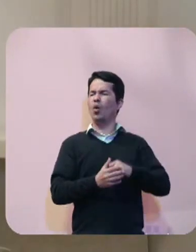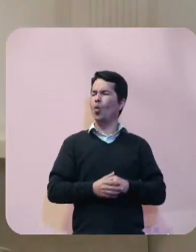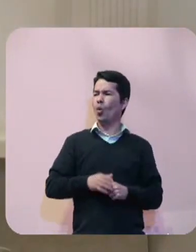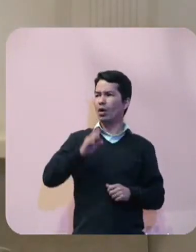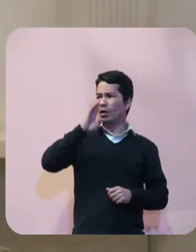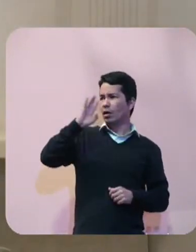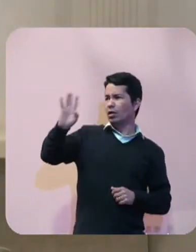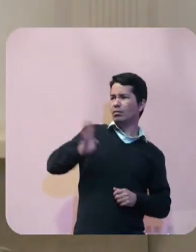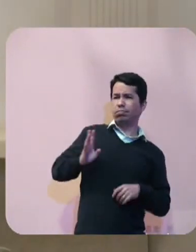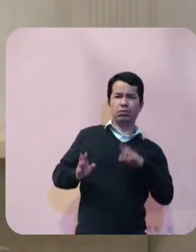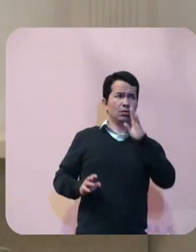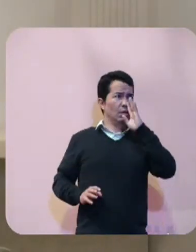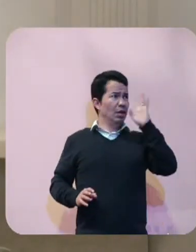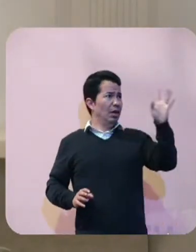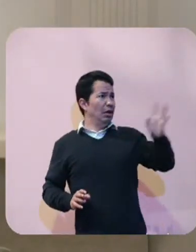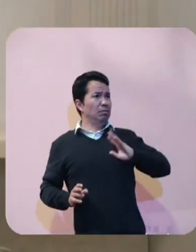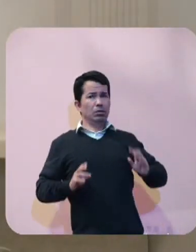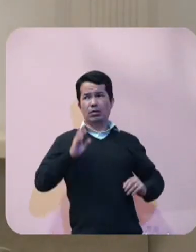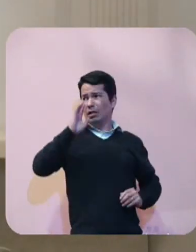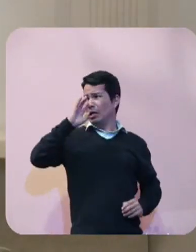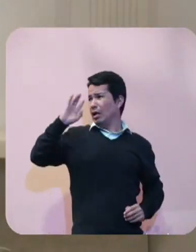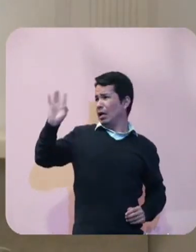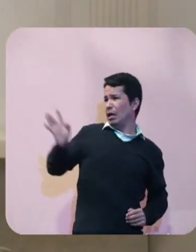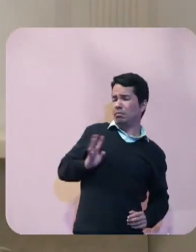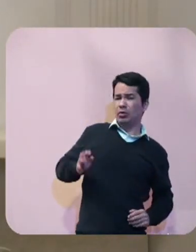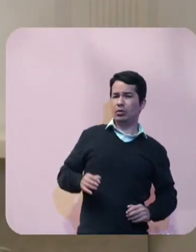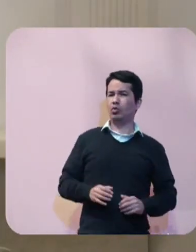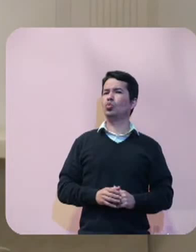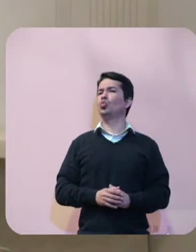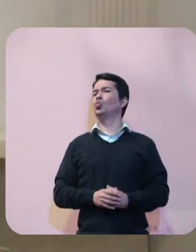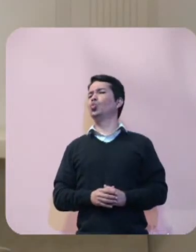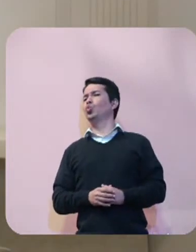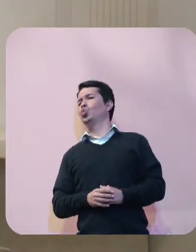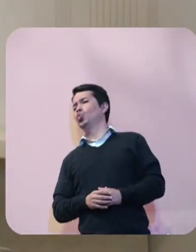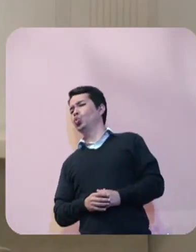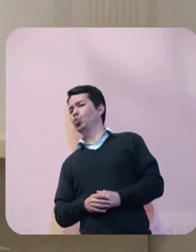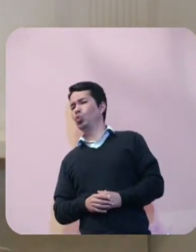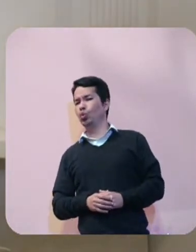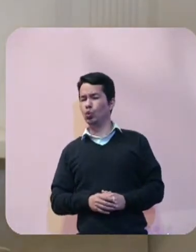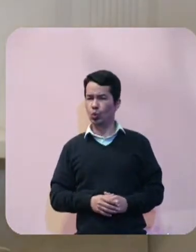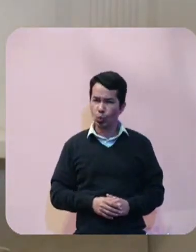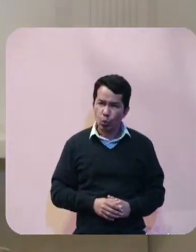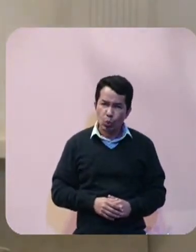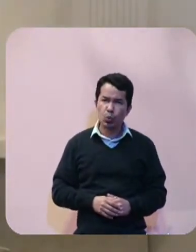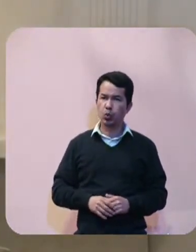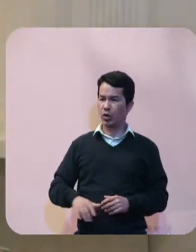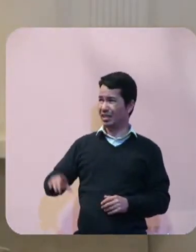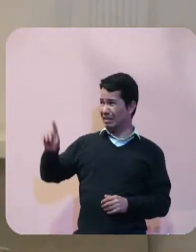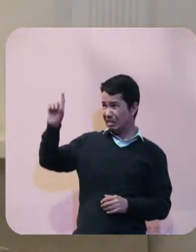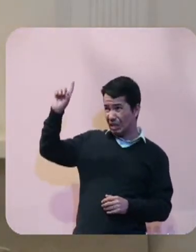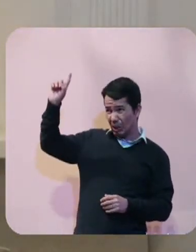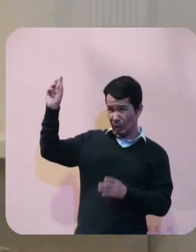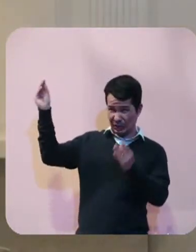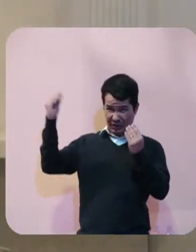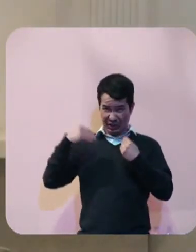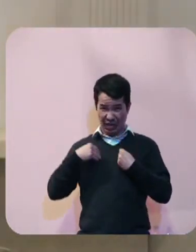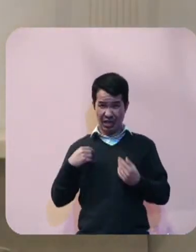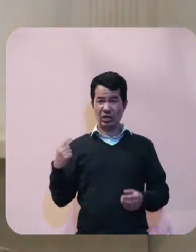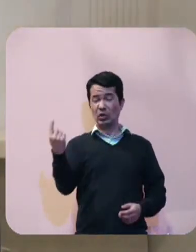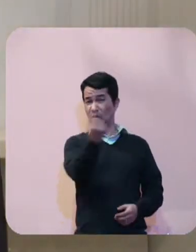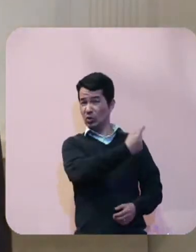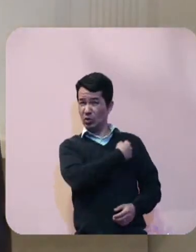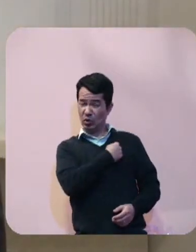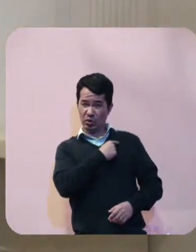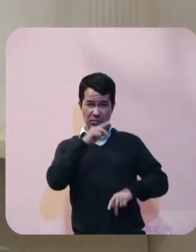ouvir profecias espirituais de que Deus fará de nós um povo especial, como isso